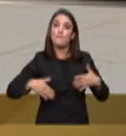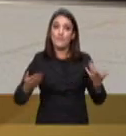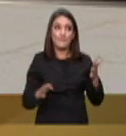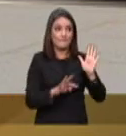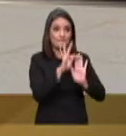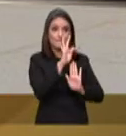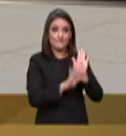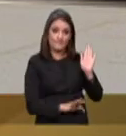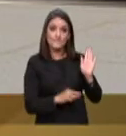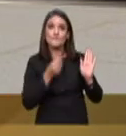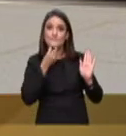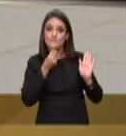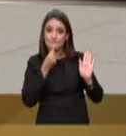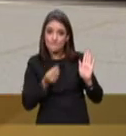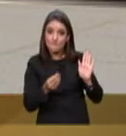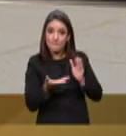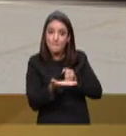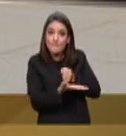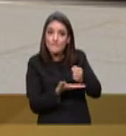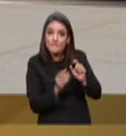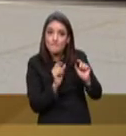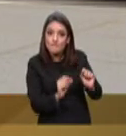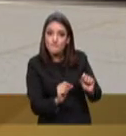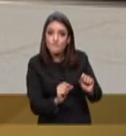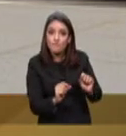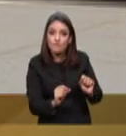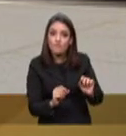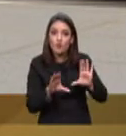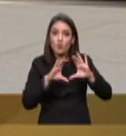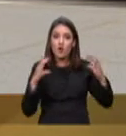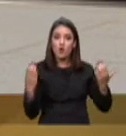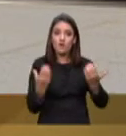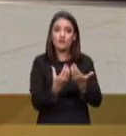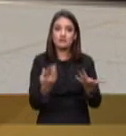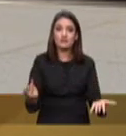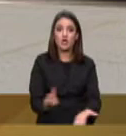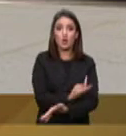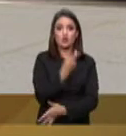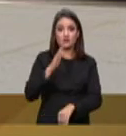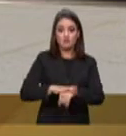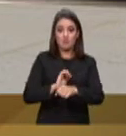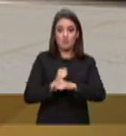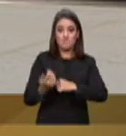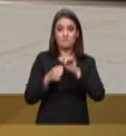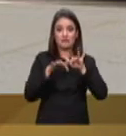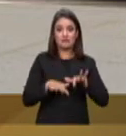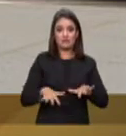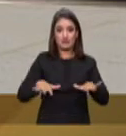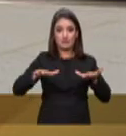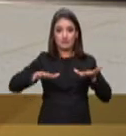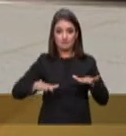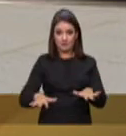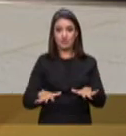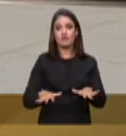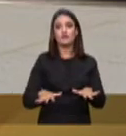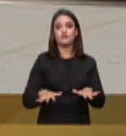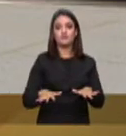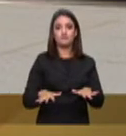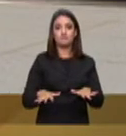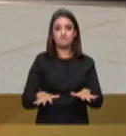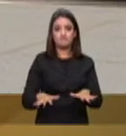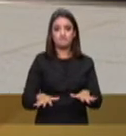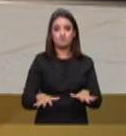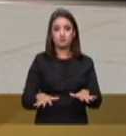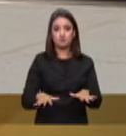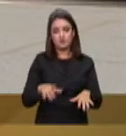ensaio, que tem como base elementos de uma conferência proferida por ele durante a pandemia na Scalia Lecture